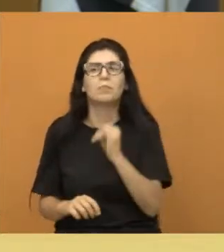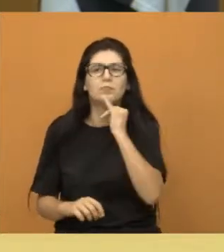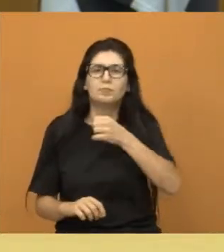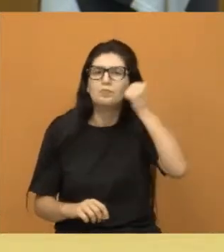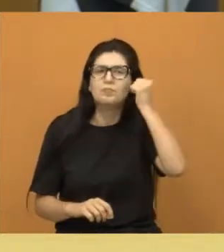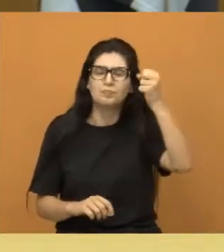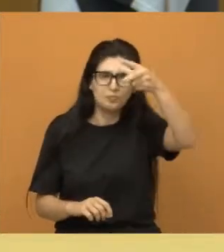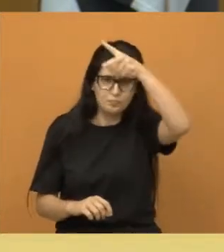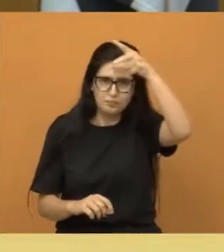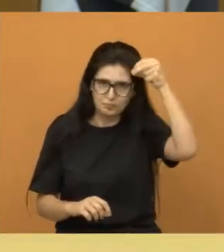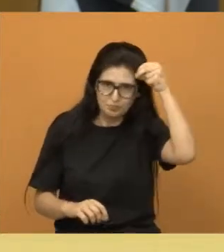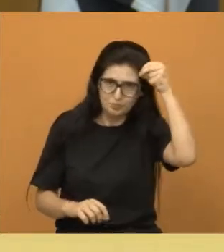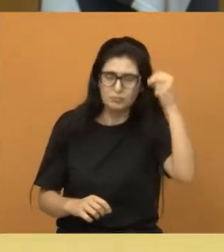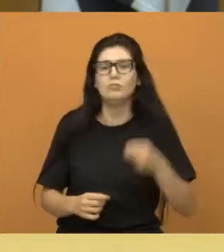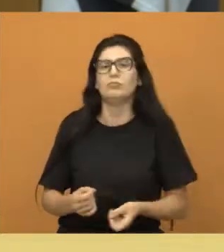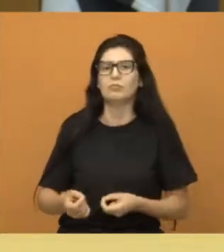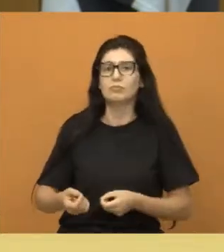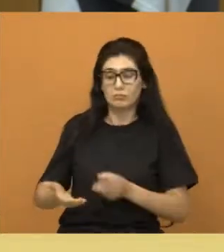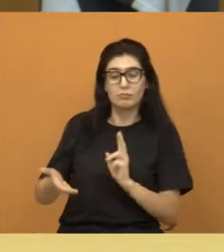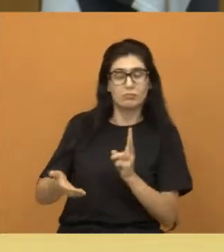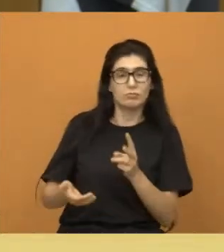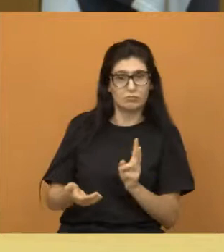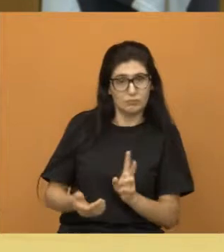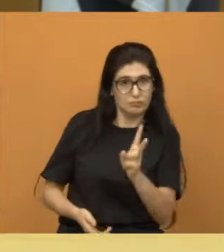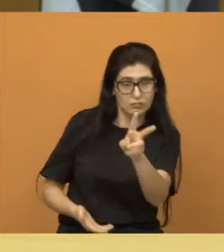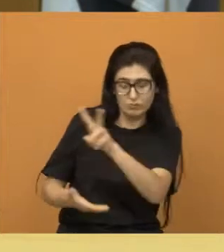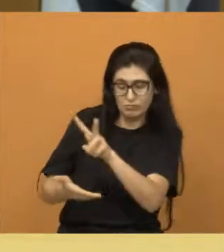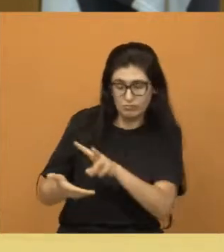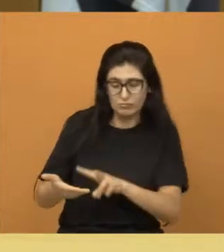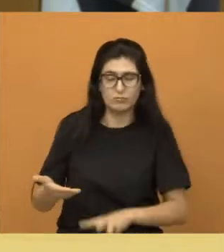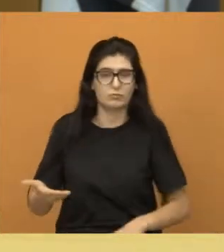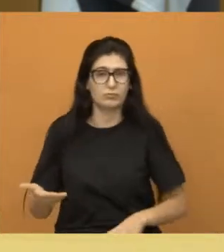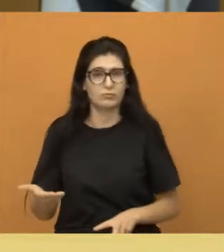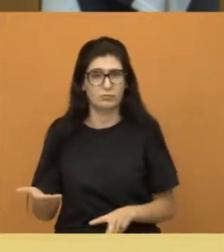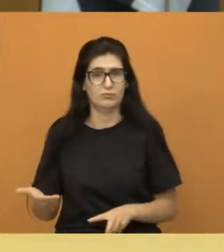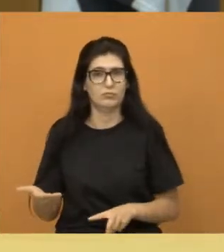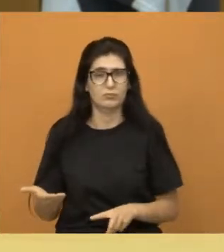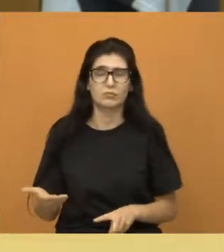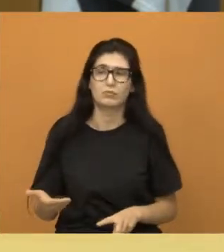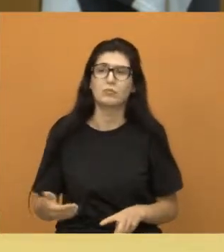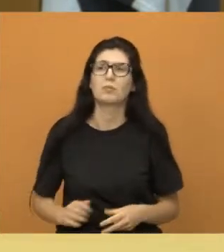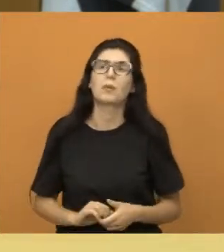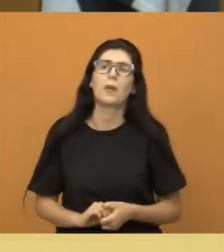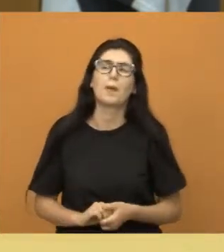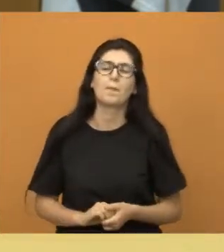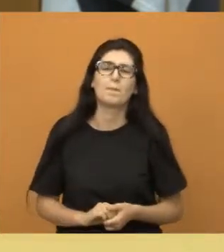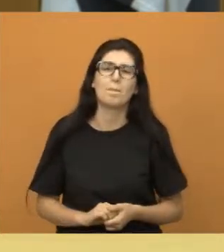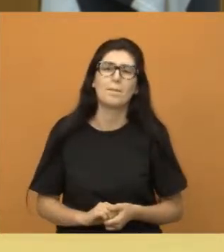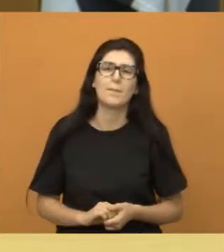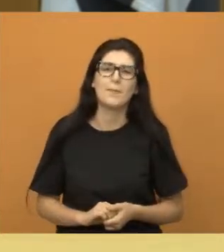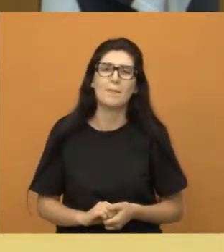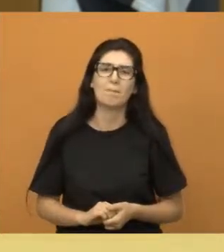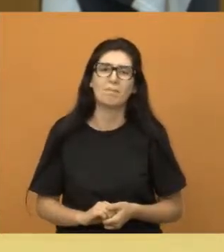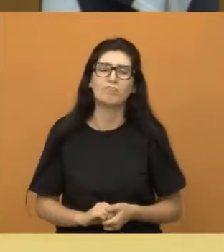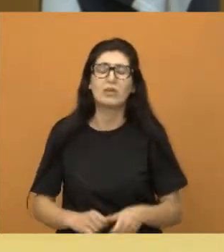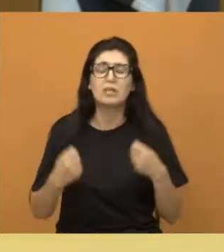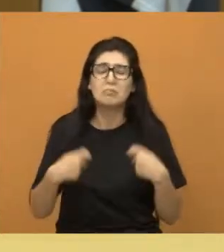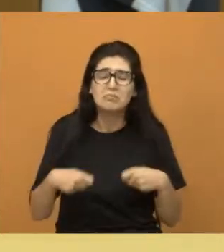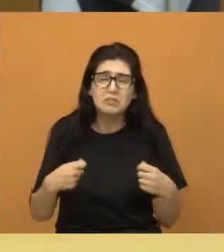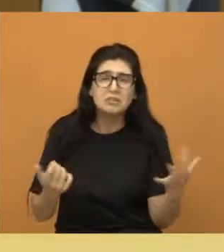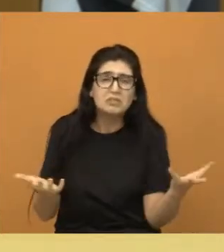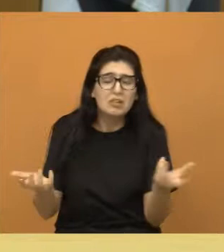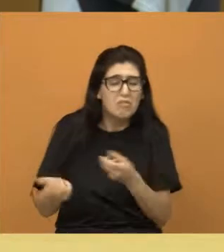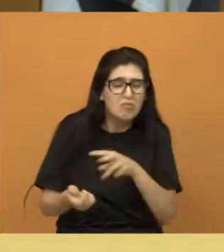ó. Tá? Os quais têm imprescindível papel na manutenção da qualidade